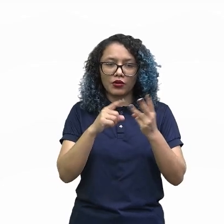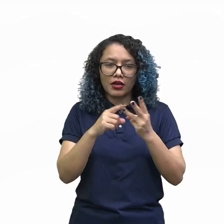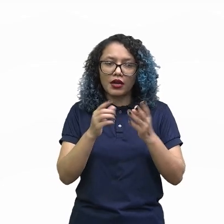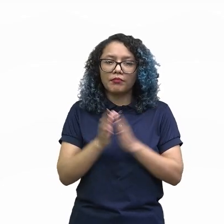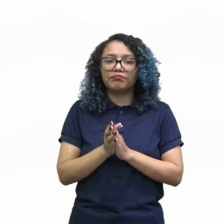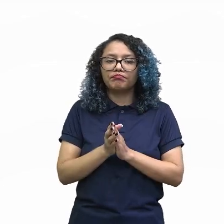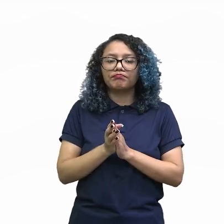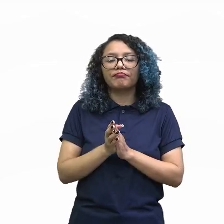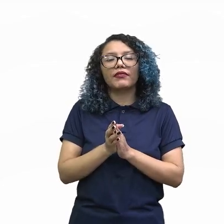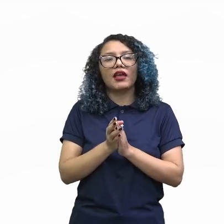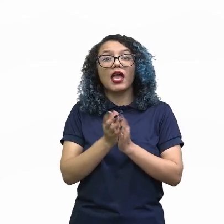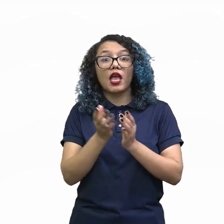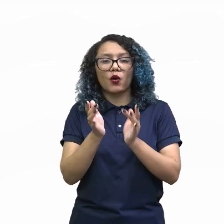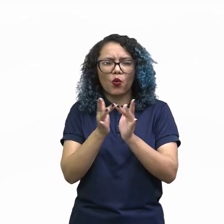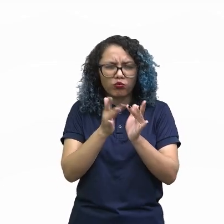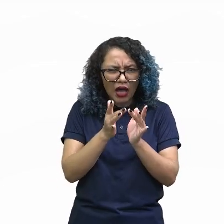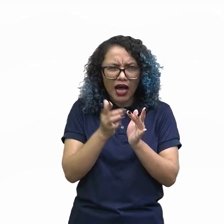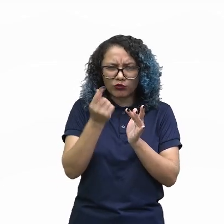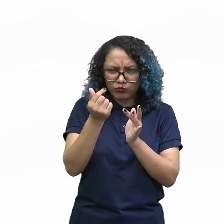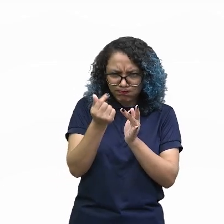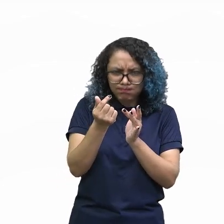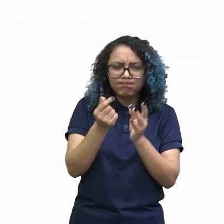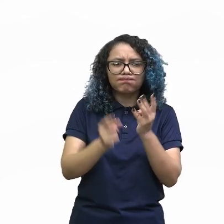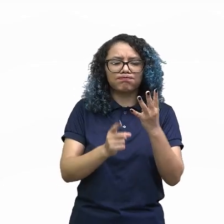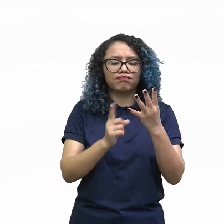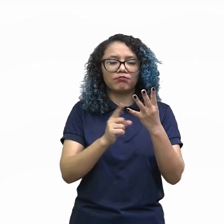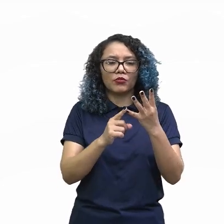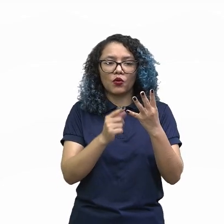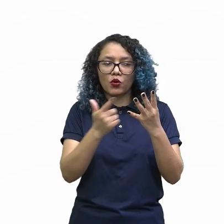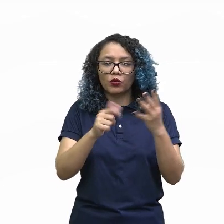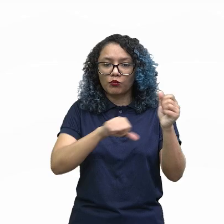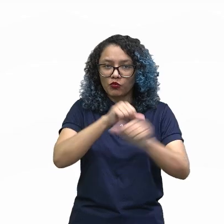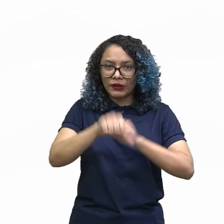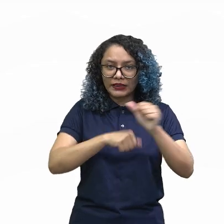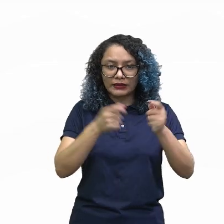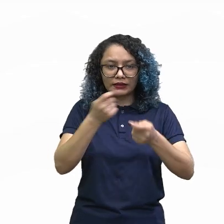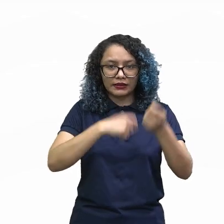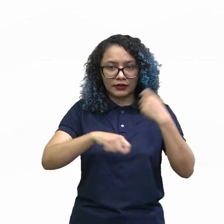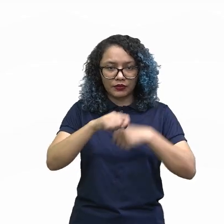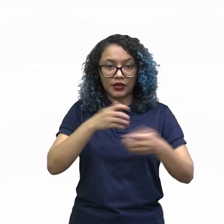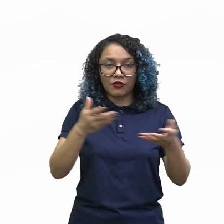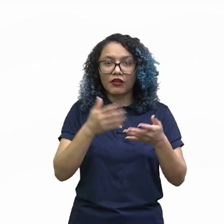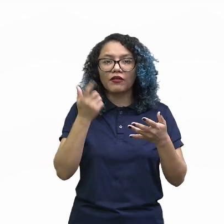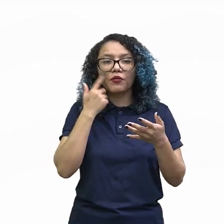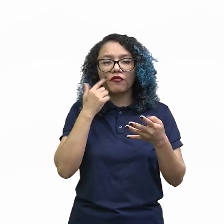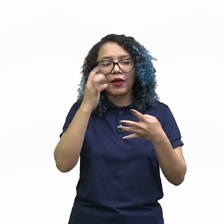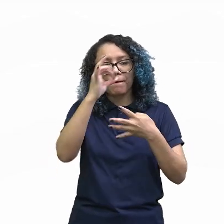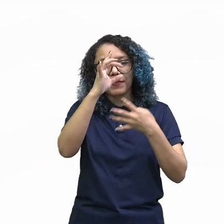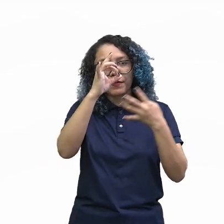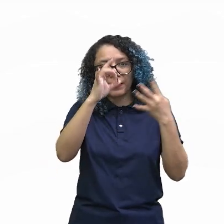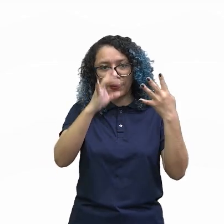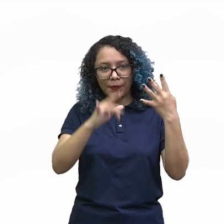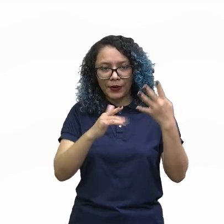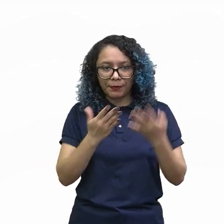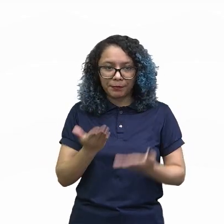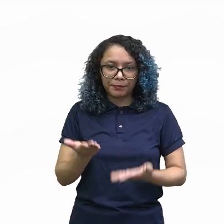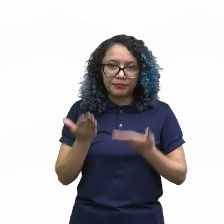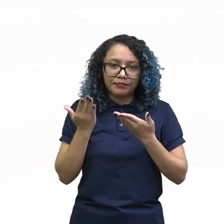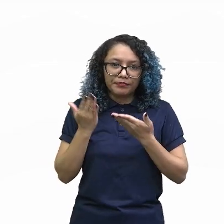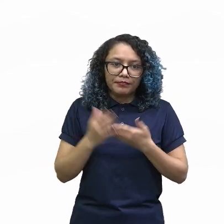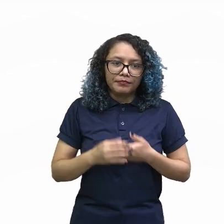é o capital social, e mudanças na economia. Agora nós vamos ver uma por uma, tá bom? Vamos lá